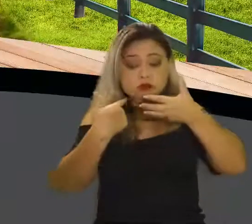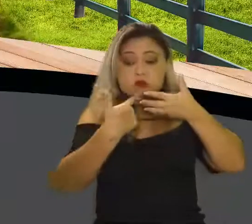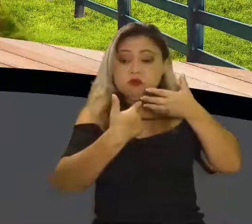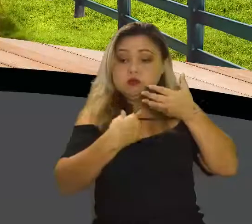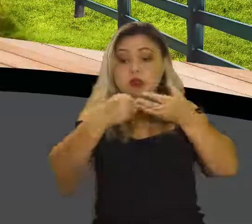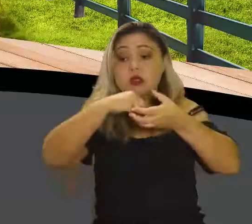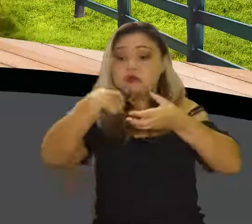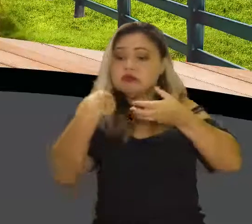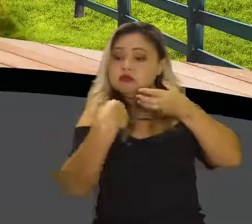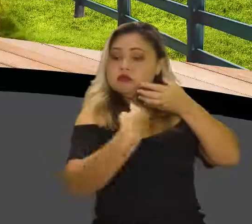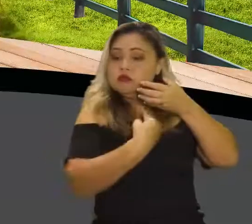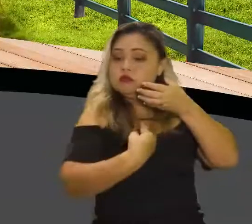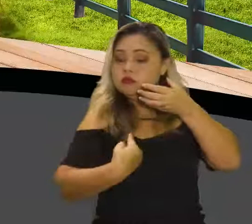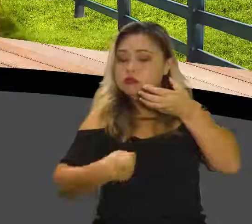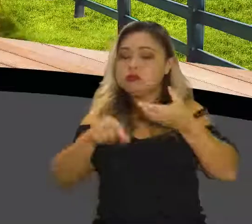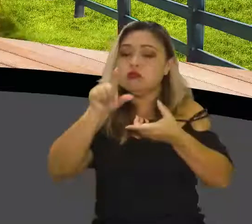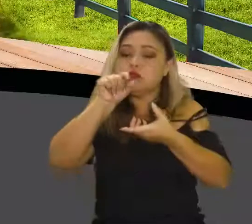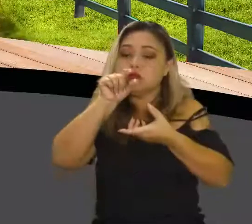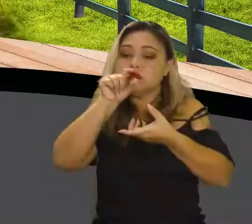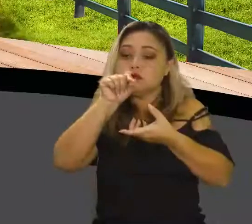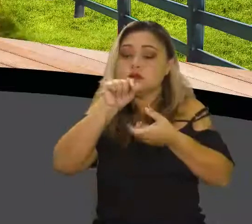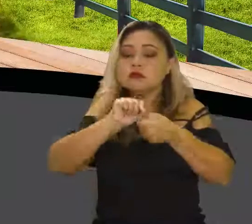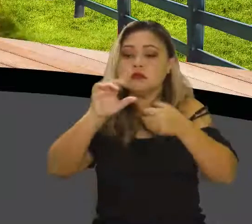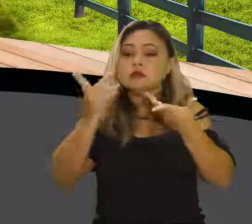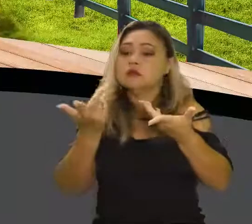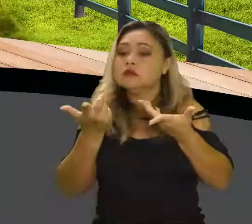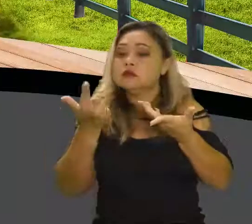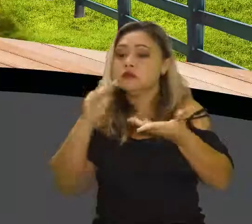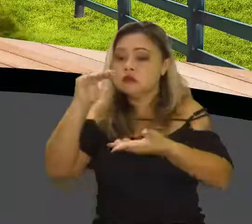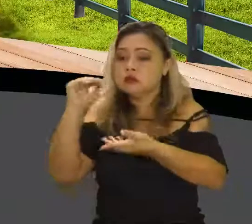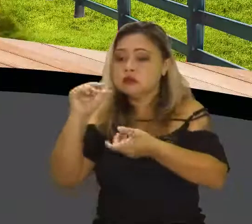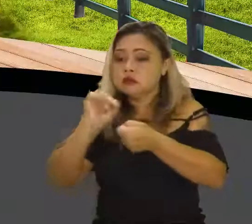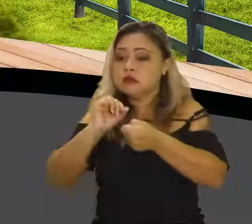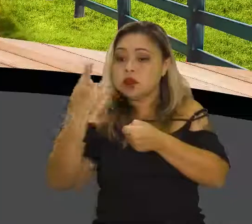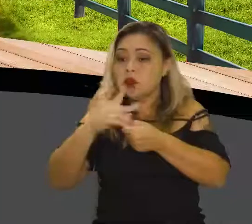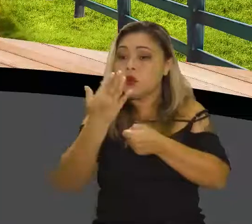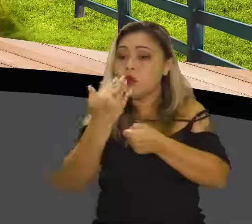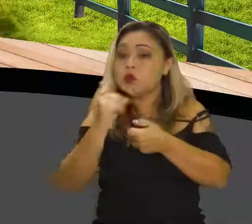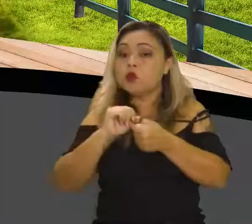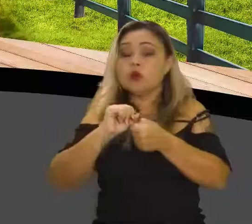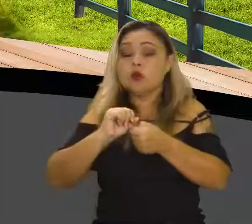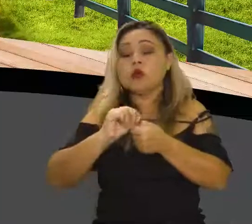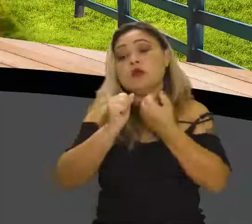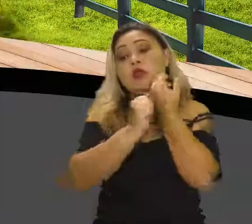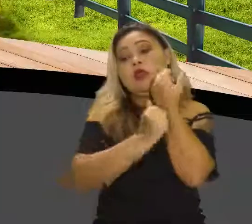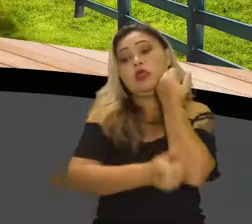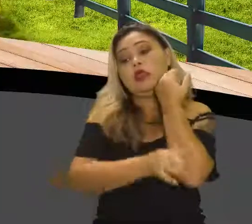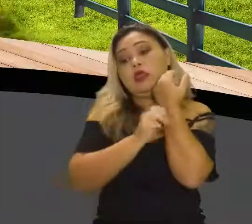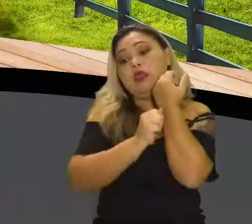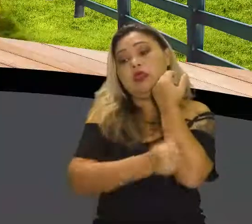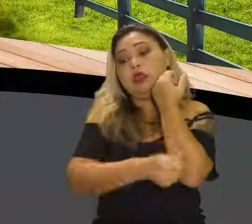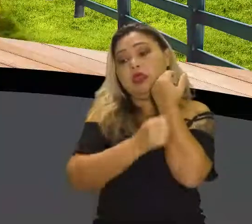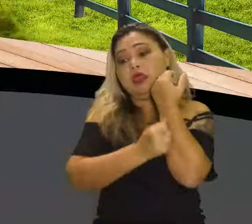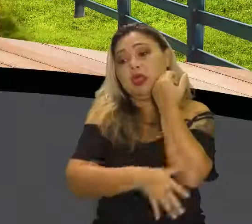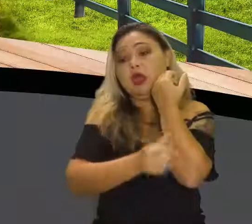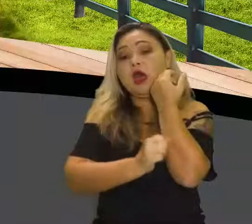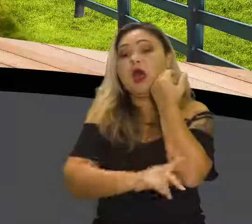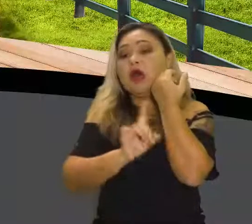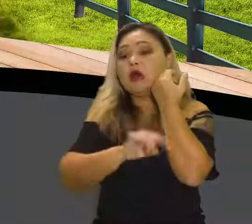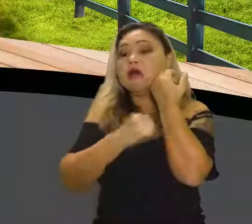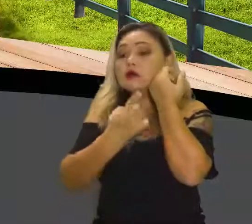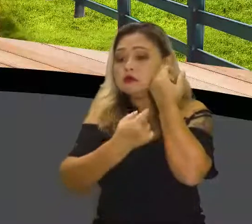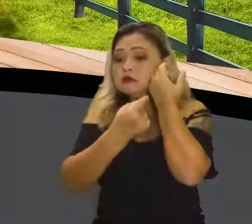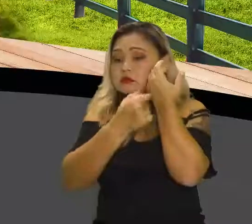fisiológico. Que isso, quando você fazer um estresse fisiológico na alimentação, dá o quê? Diarreia. E a